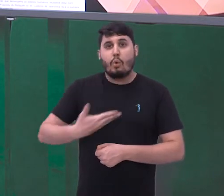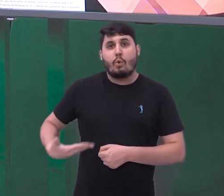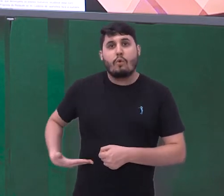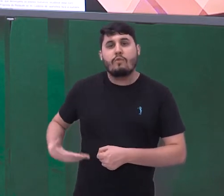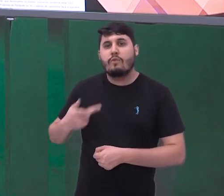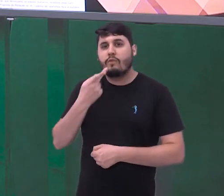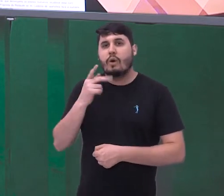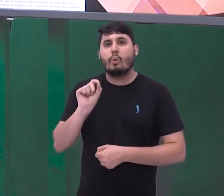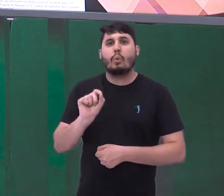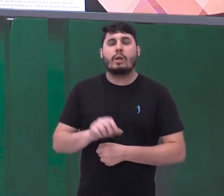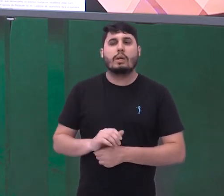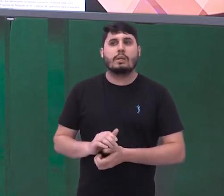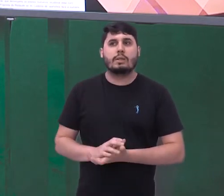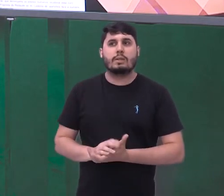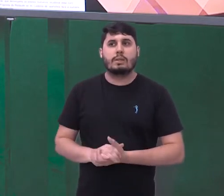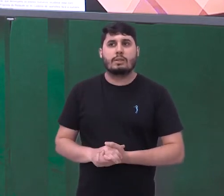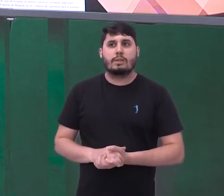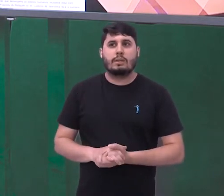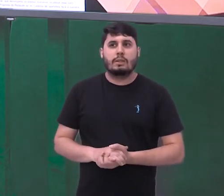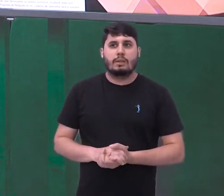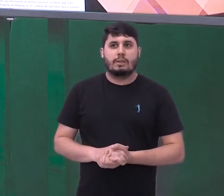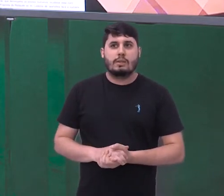governo disse assim,